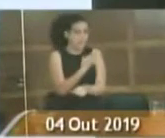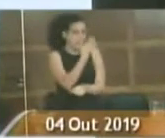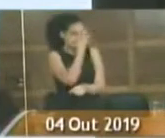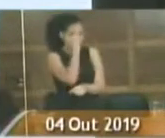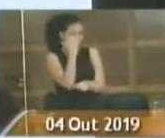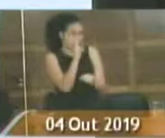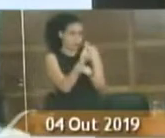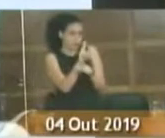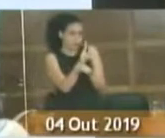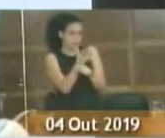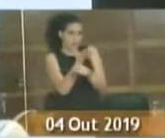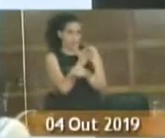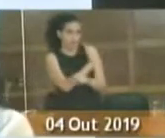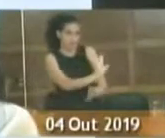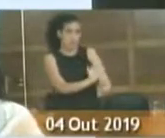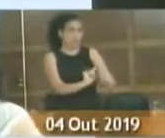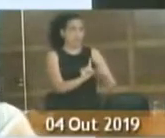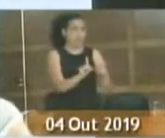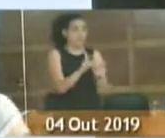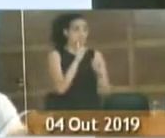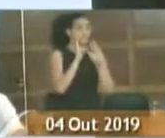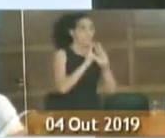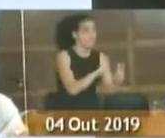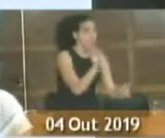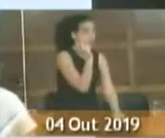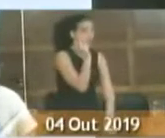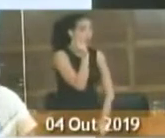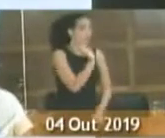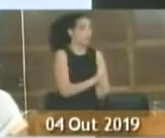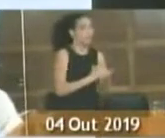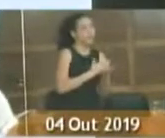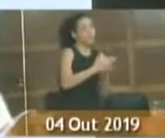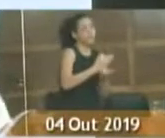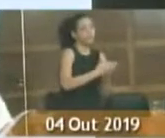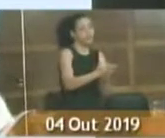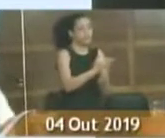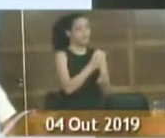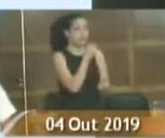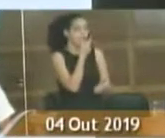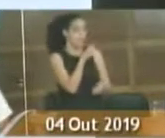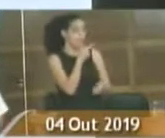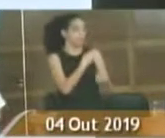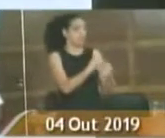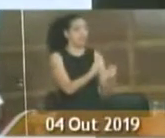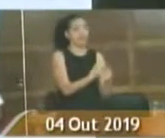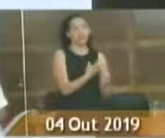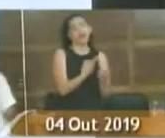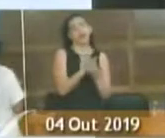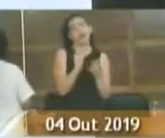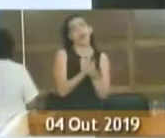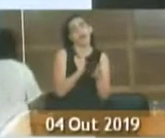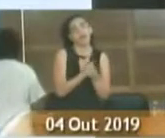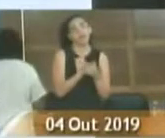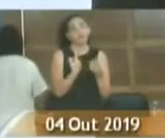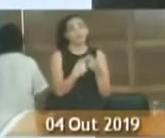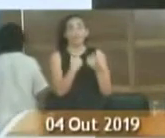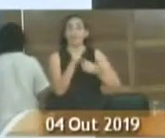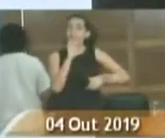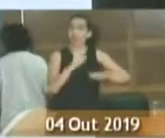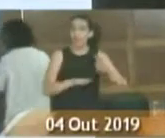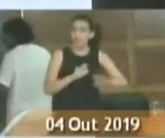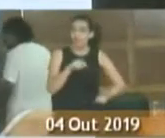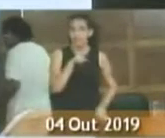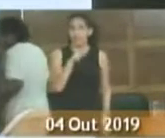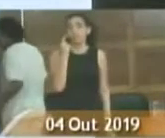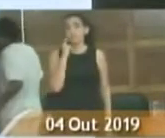mas protetor às vezes vê o gatinho, já começa a tratar, tá errado. Porque às vezes você acha que você tá fazendo um bem para